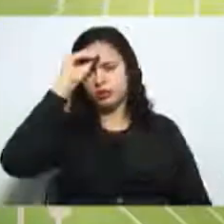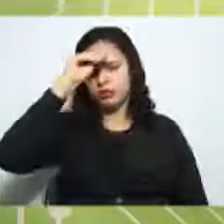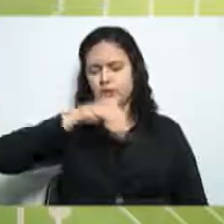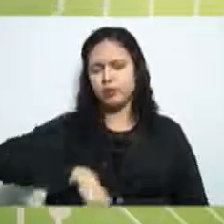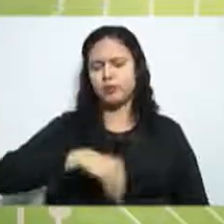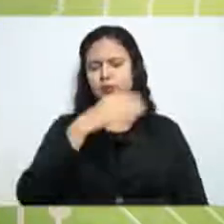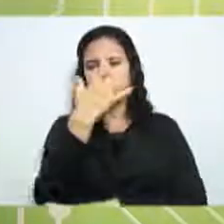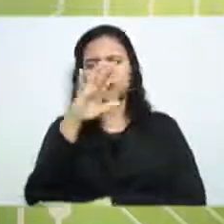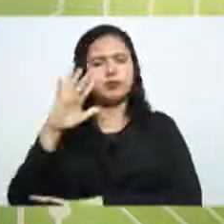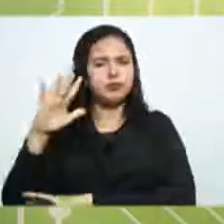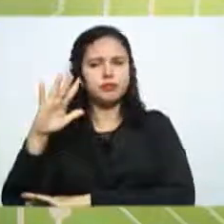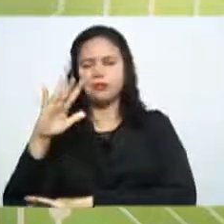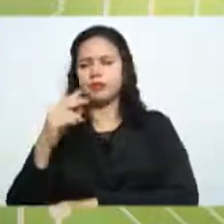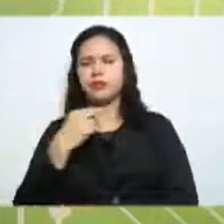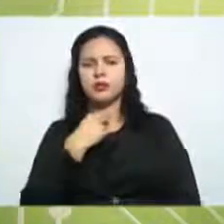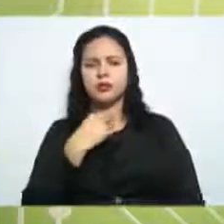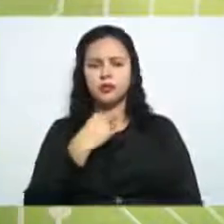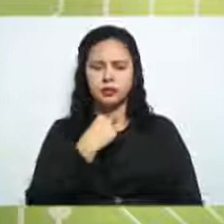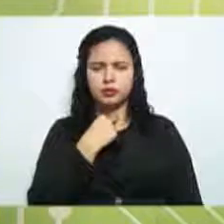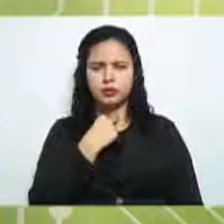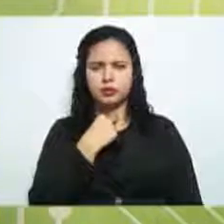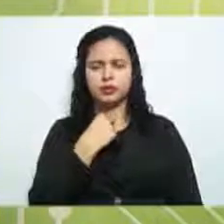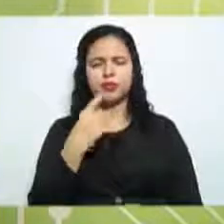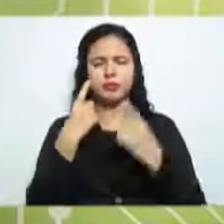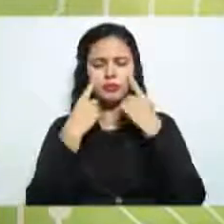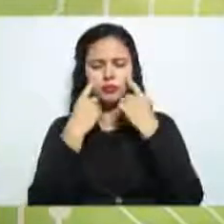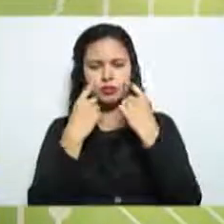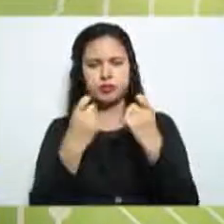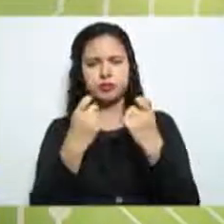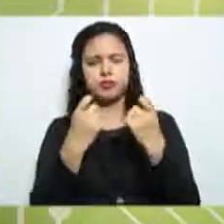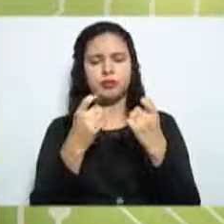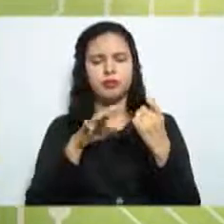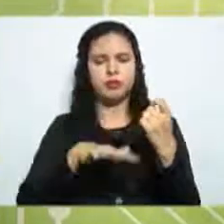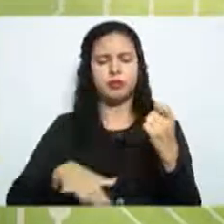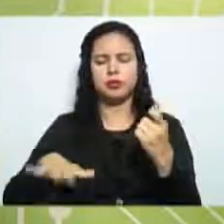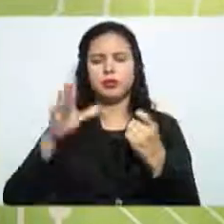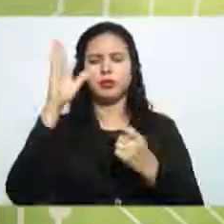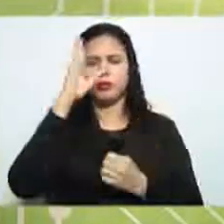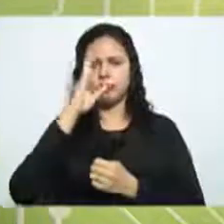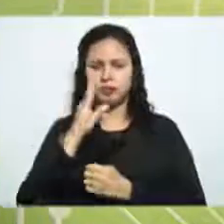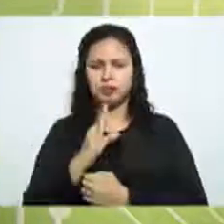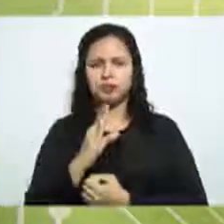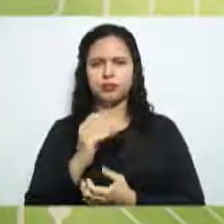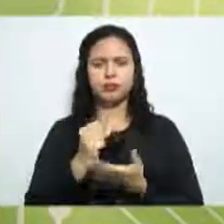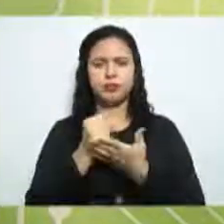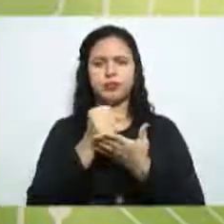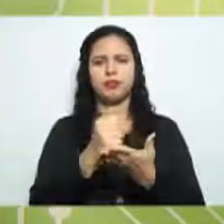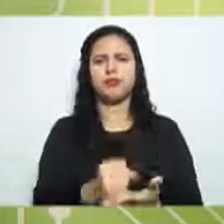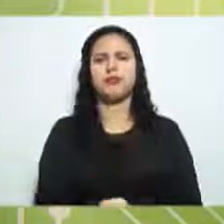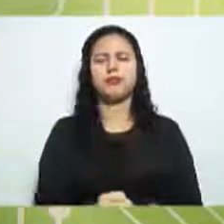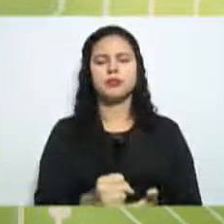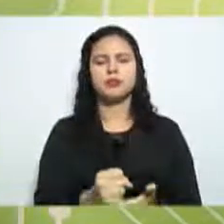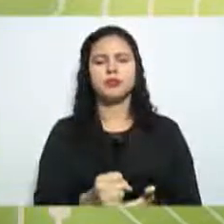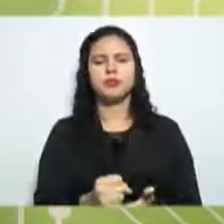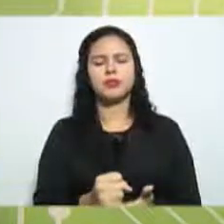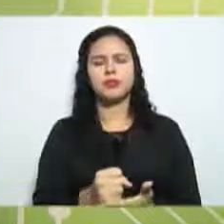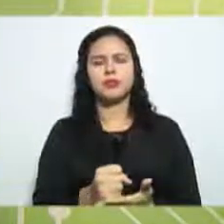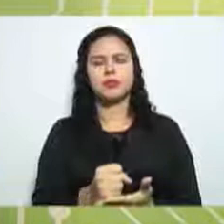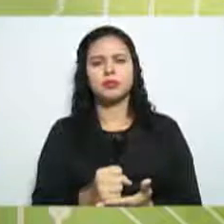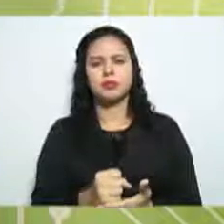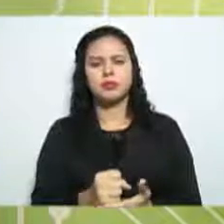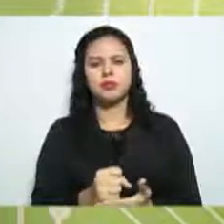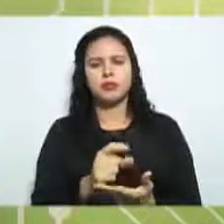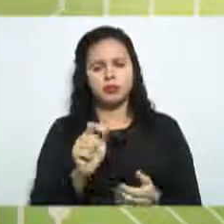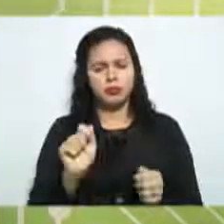interesse nacional manter o meio ambiente ativo, manter o meio ambiente vivo, manter a conservação do nosso planeta Terra, e isso a